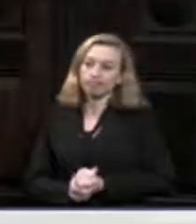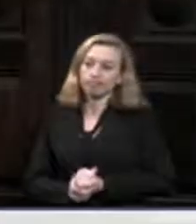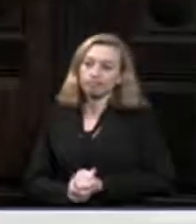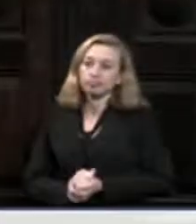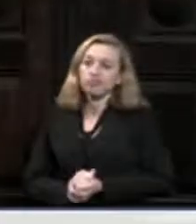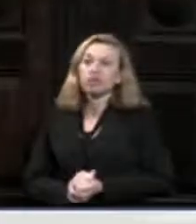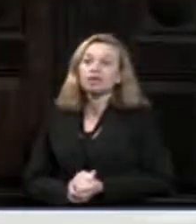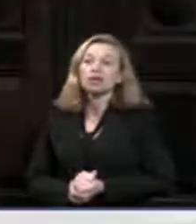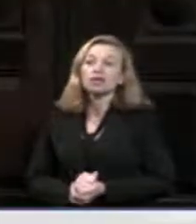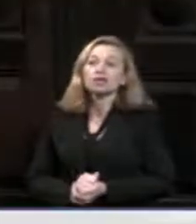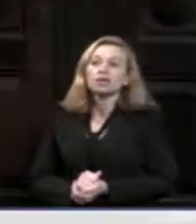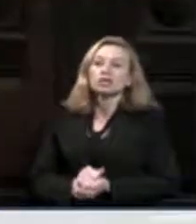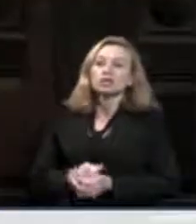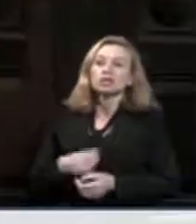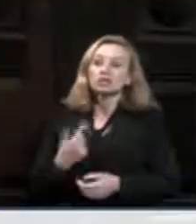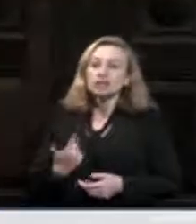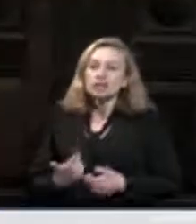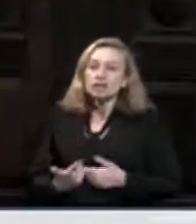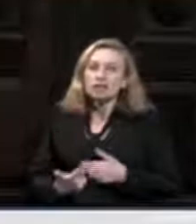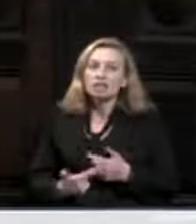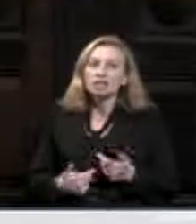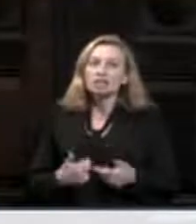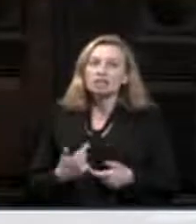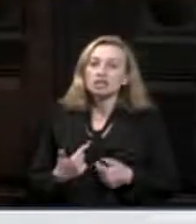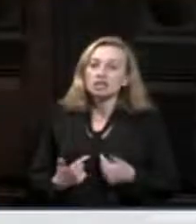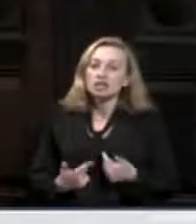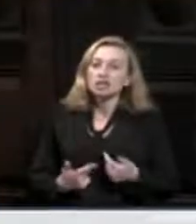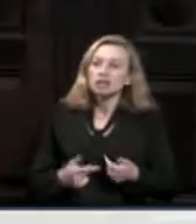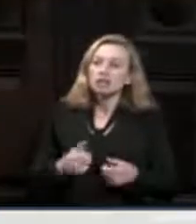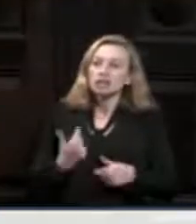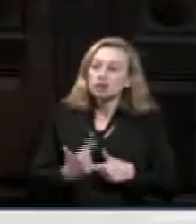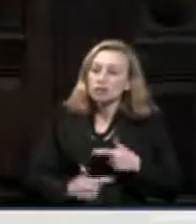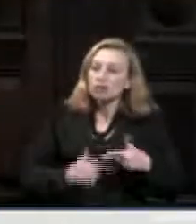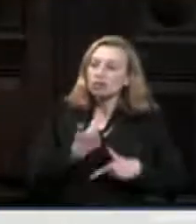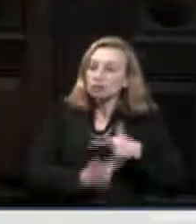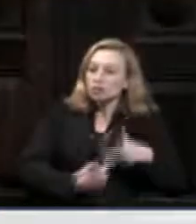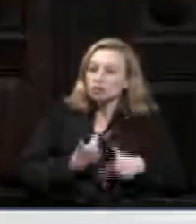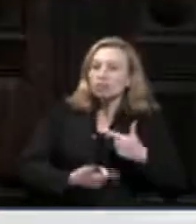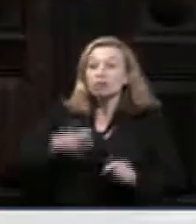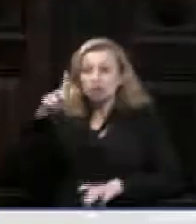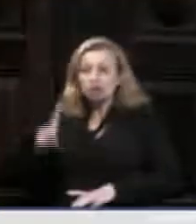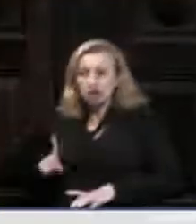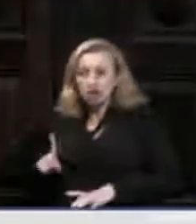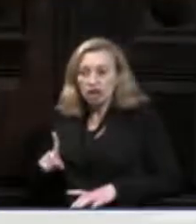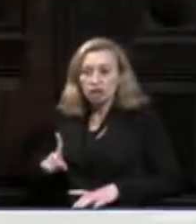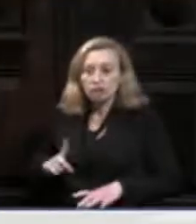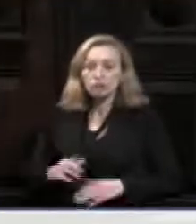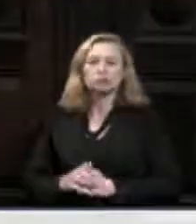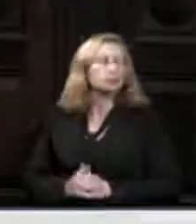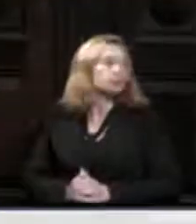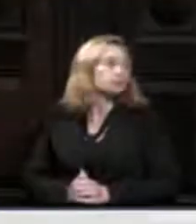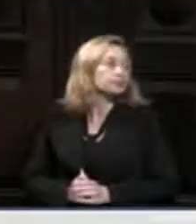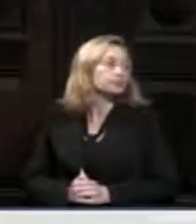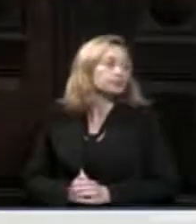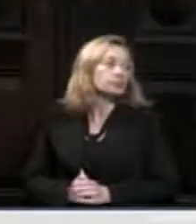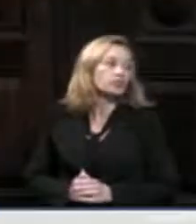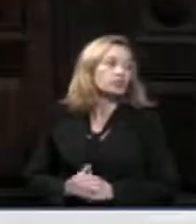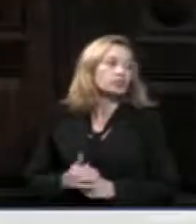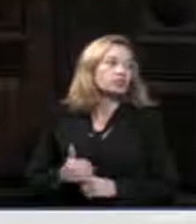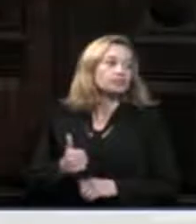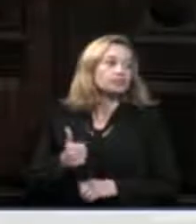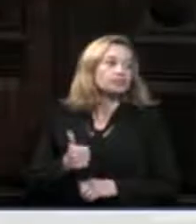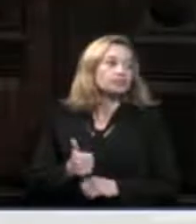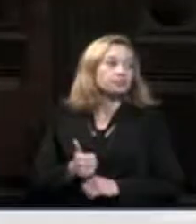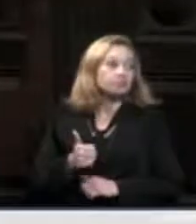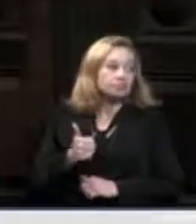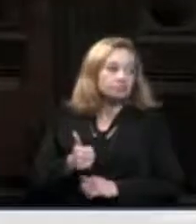E nessa busca pela legalidade, pela inovação, advento da Constituição de 88, vem